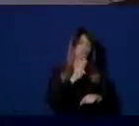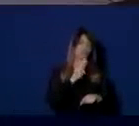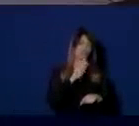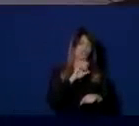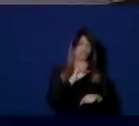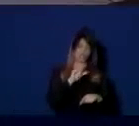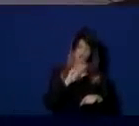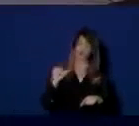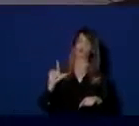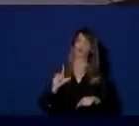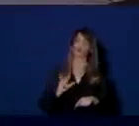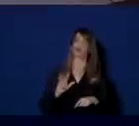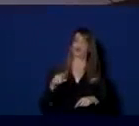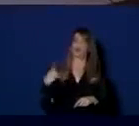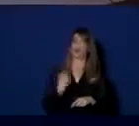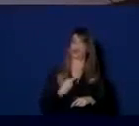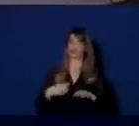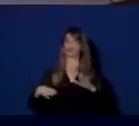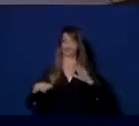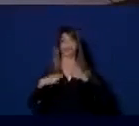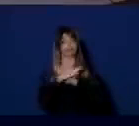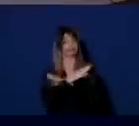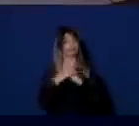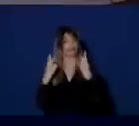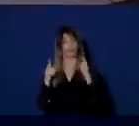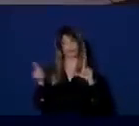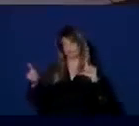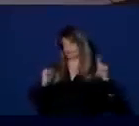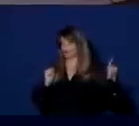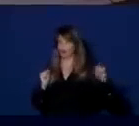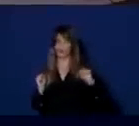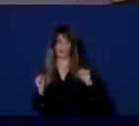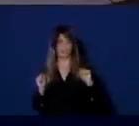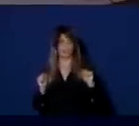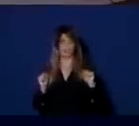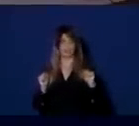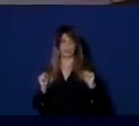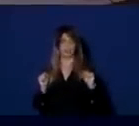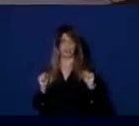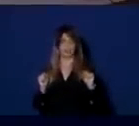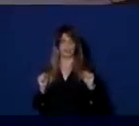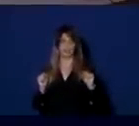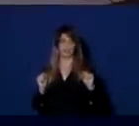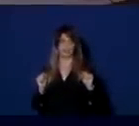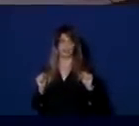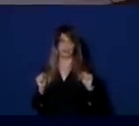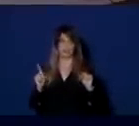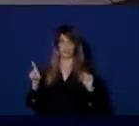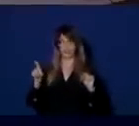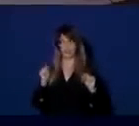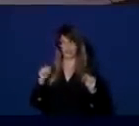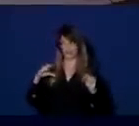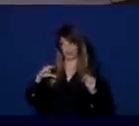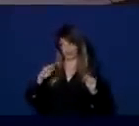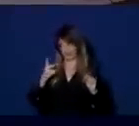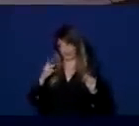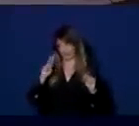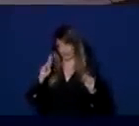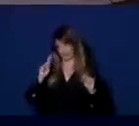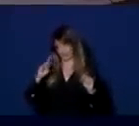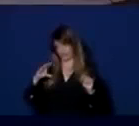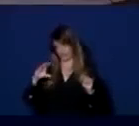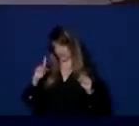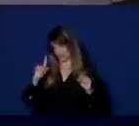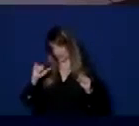nesse tipo de escalada. E a opção de Dalma de Churchill é extremamente